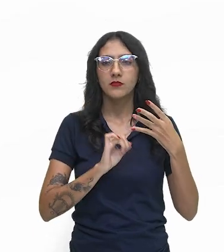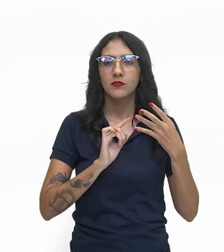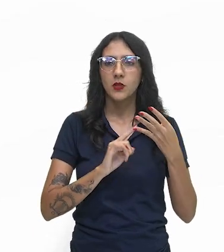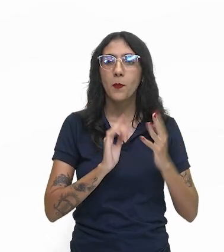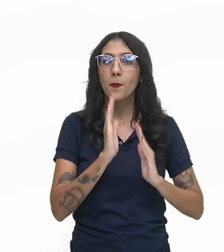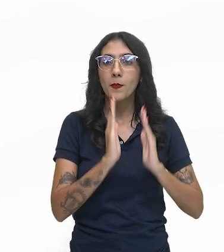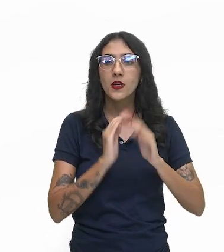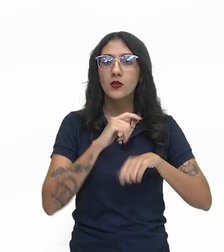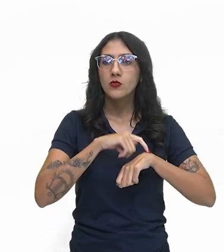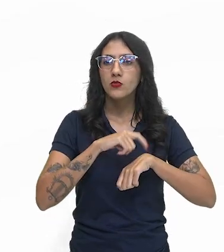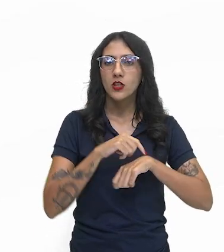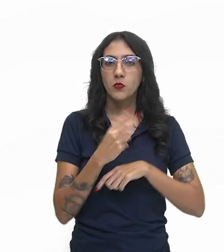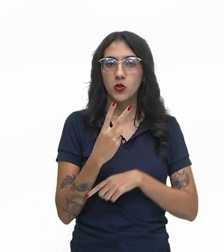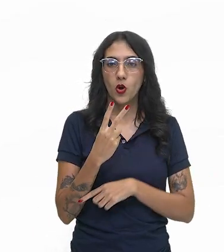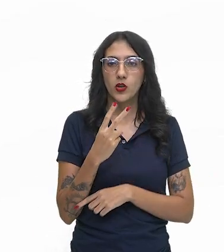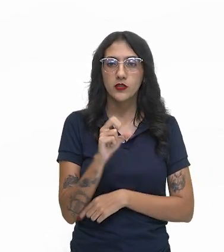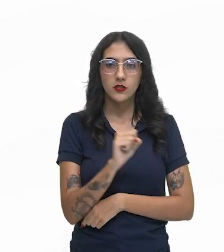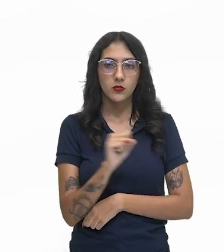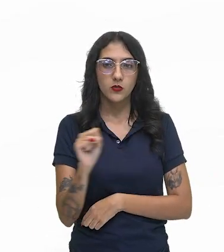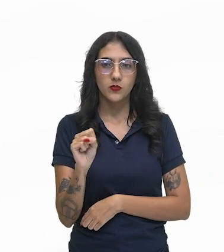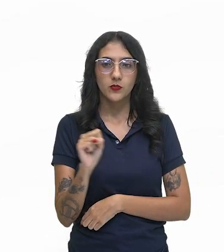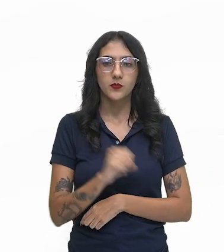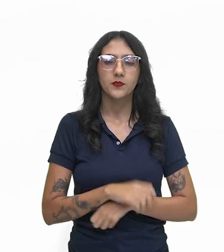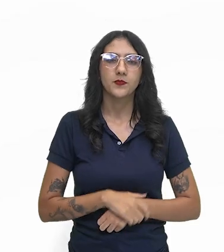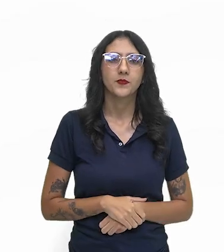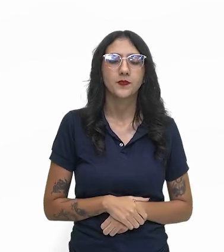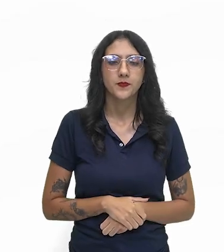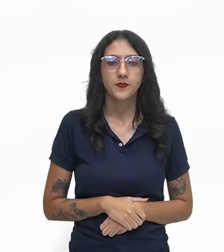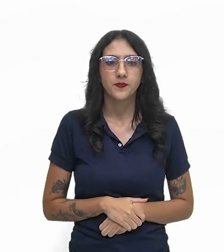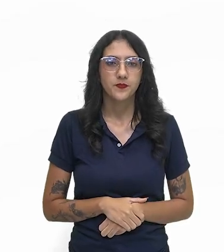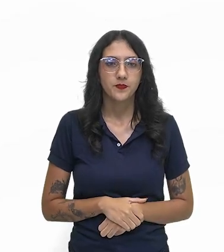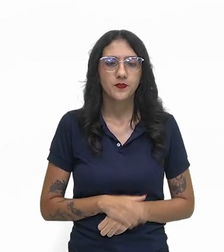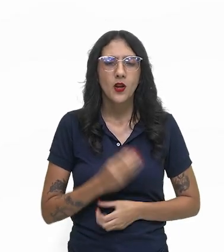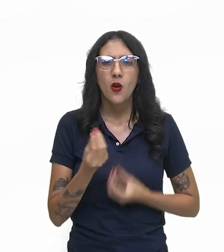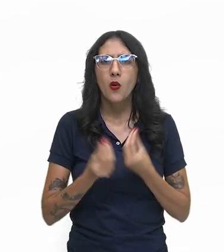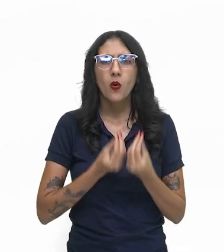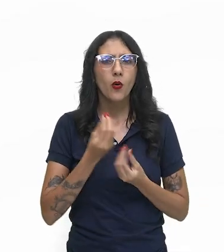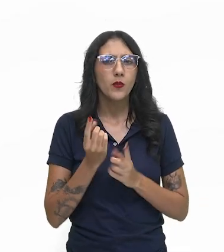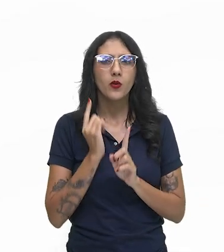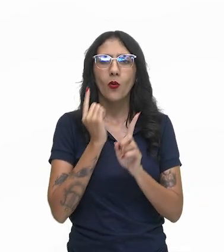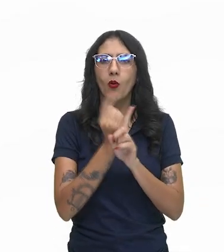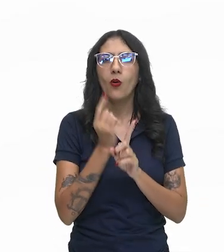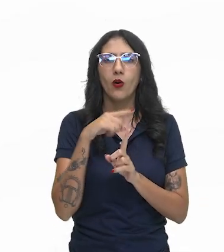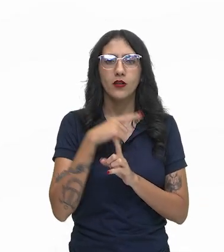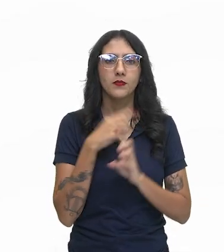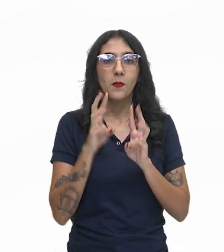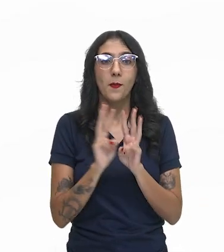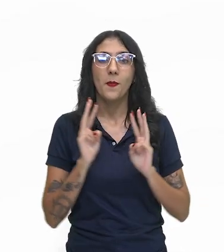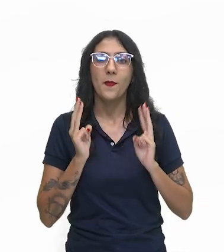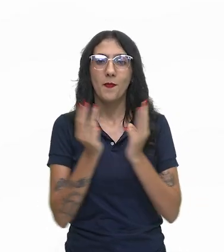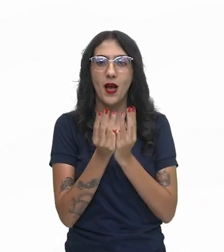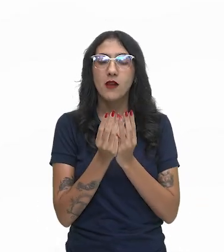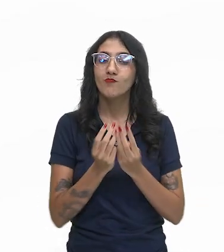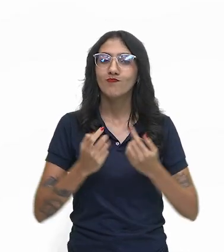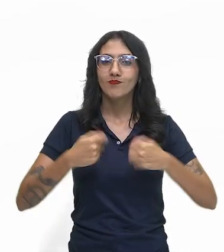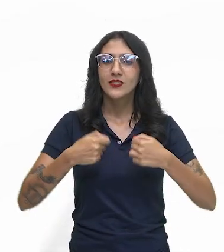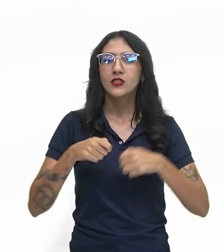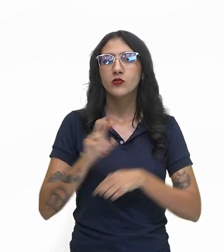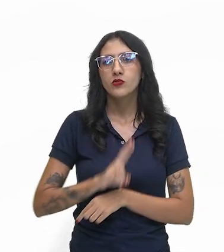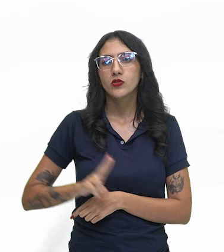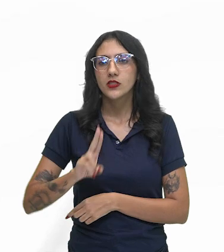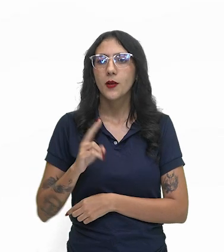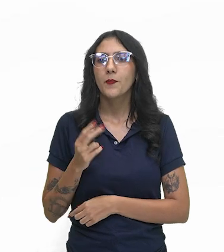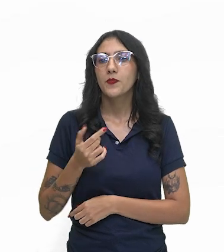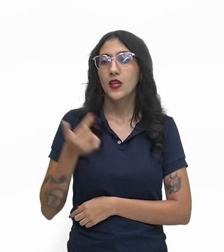intervalo de tempo 2 segundos. Para encontrar o valor da massa, vamos aplicar